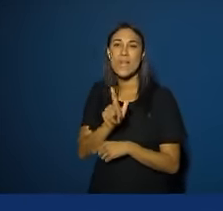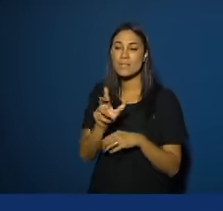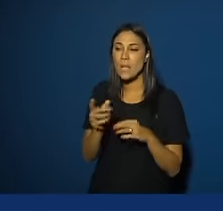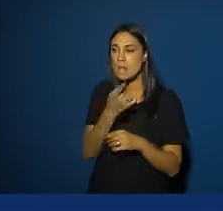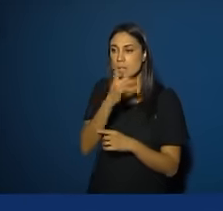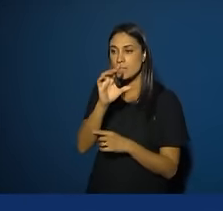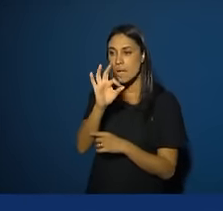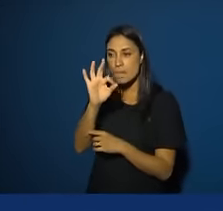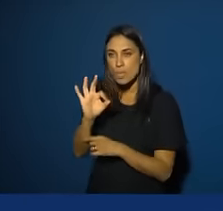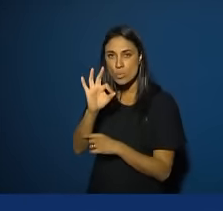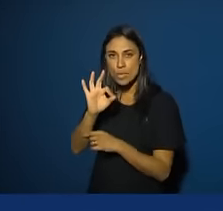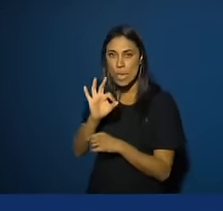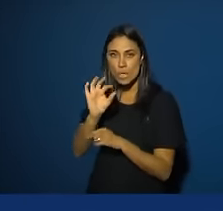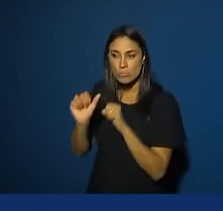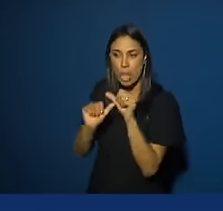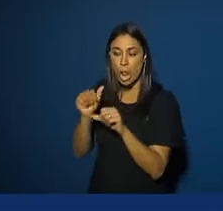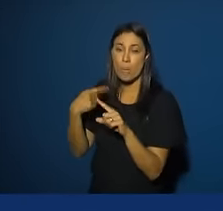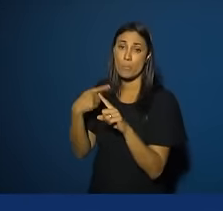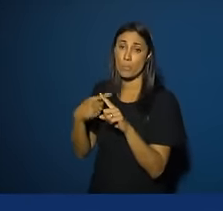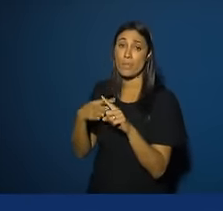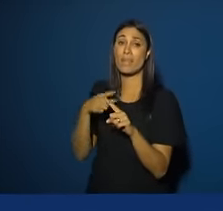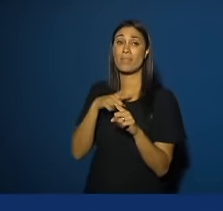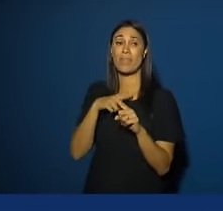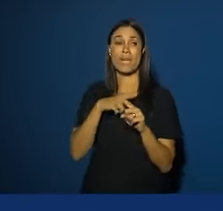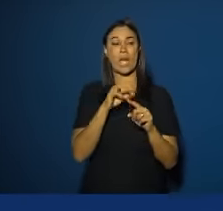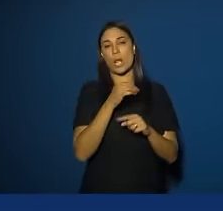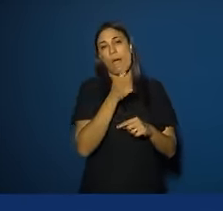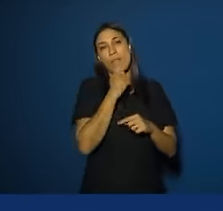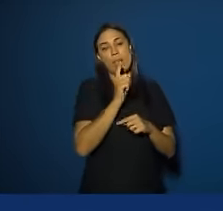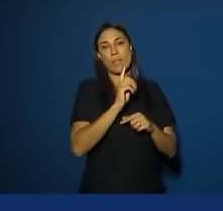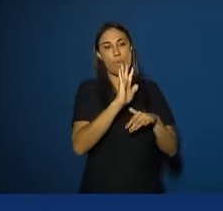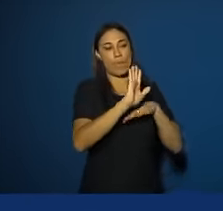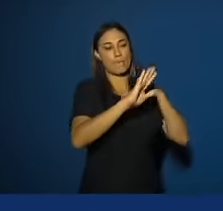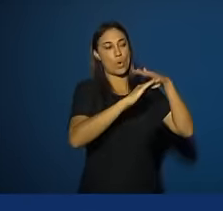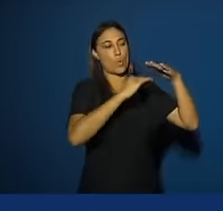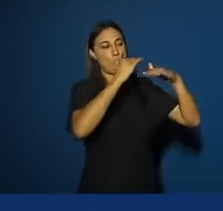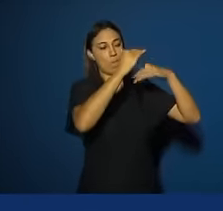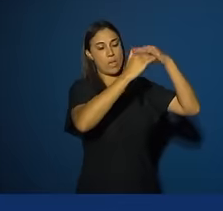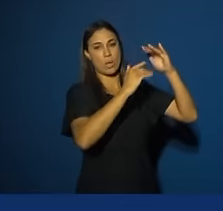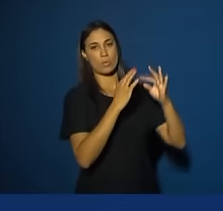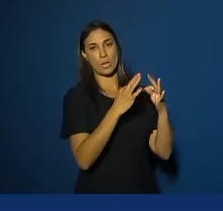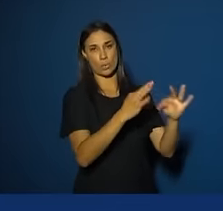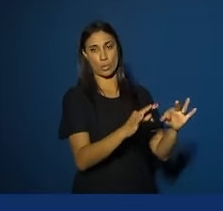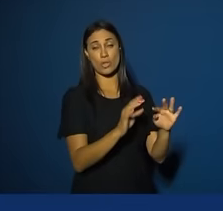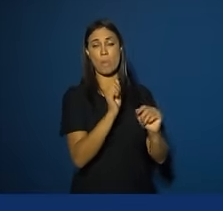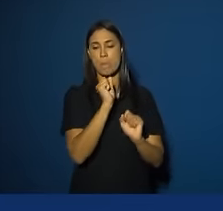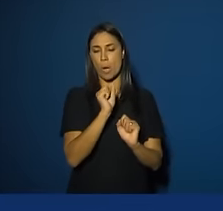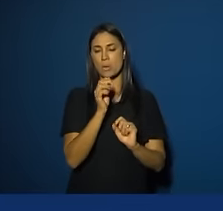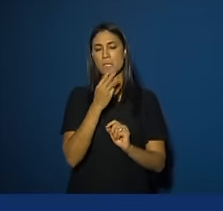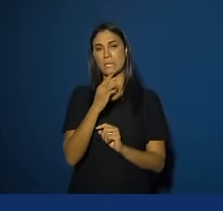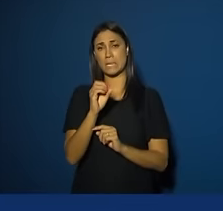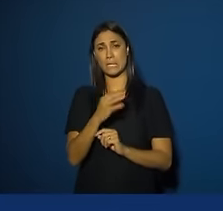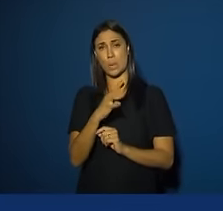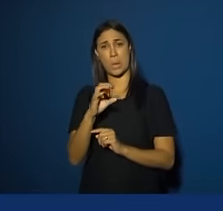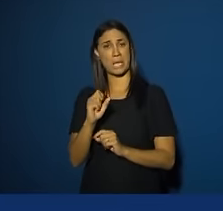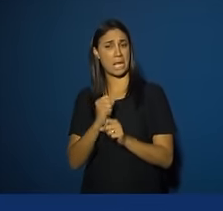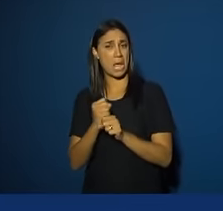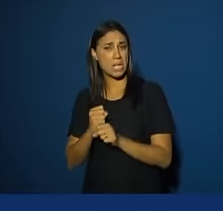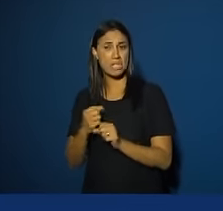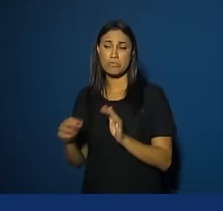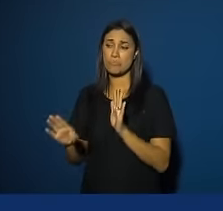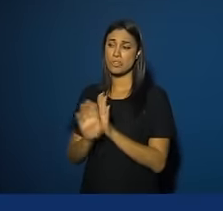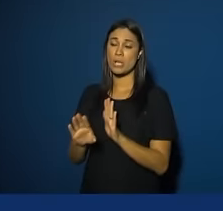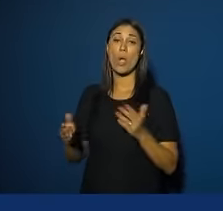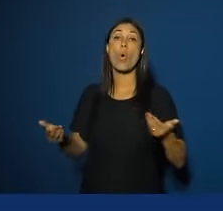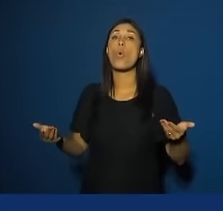renovável porque é uma energia mais intermitente a gente não evoluiu tecnologicamente para isso pode ser que daqui a 30 ou 40 anos a gente chegue lá